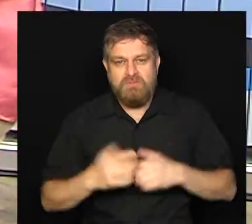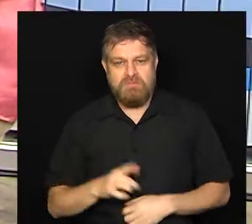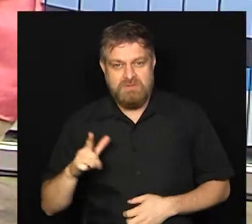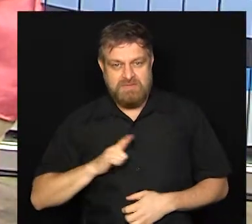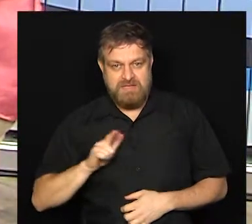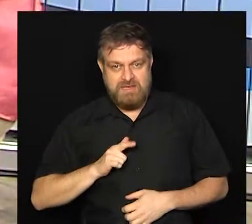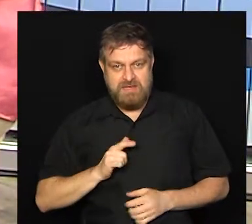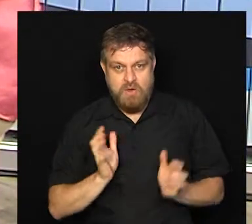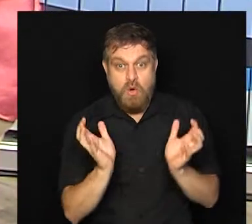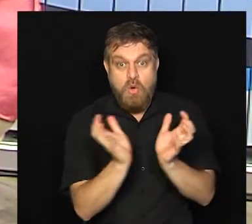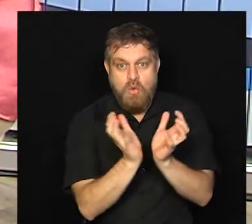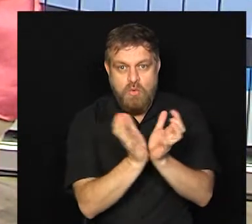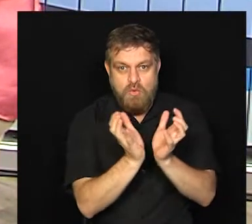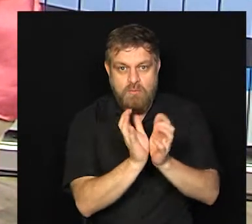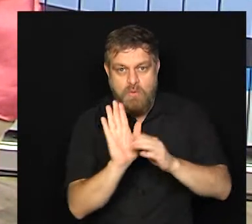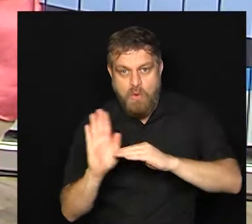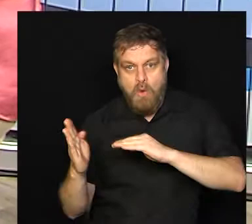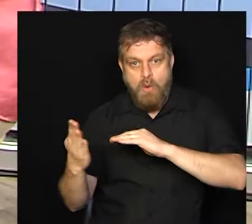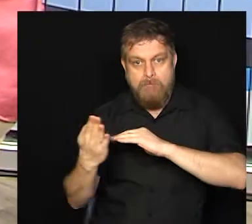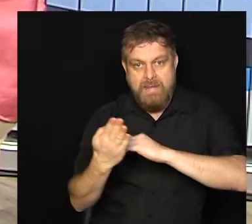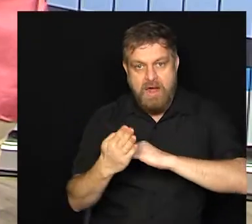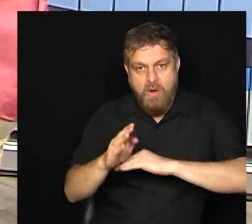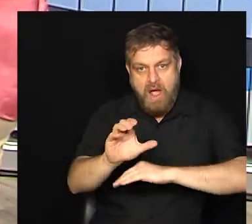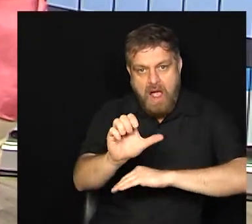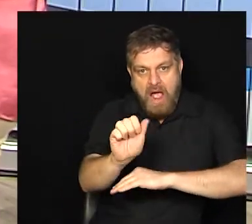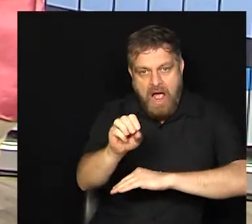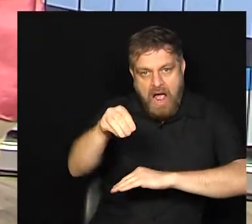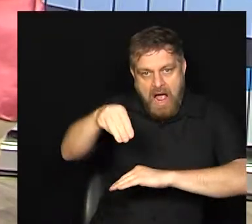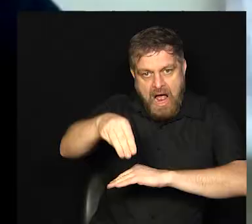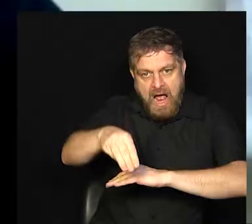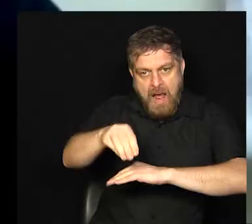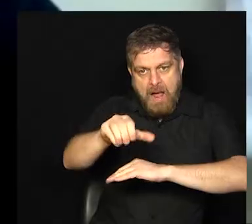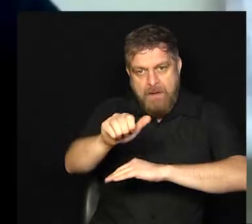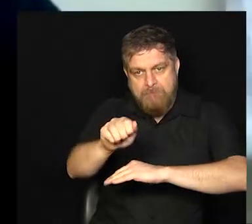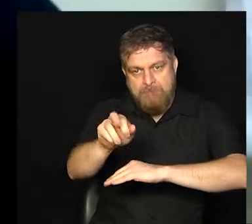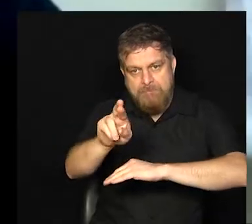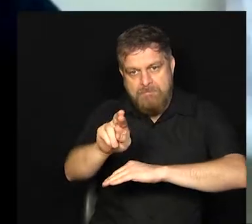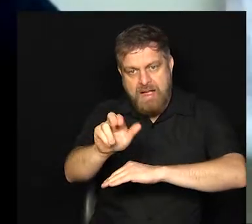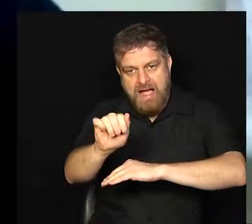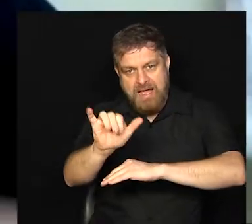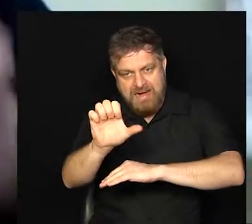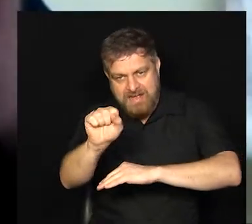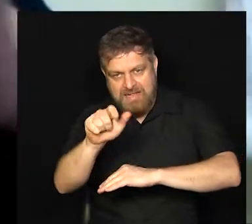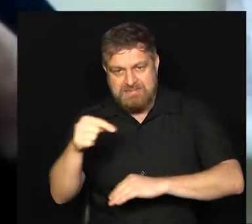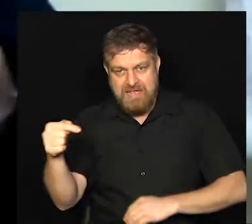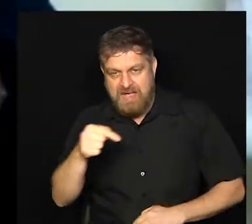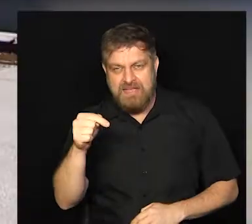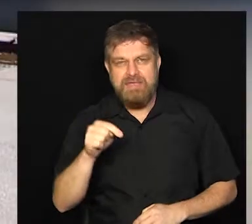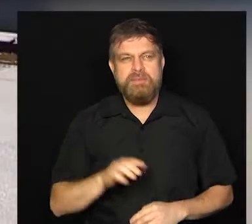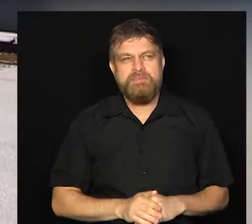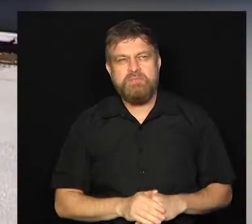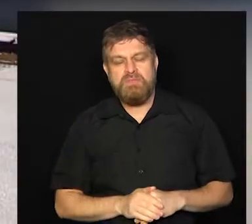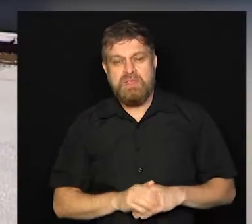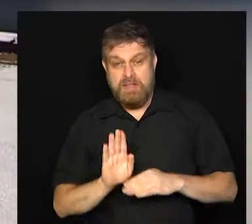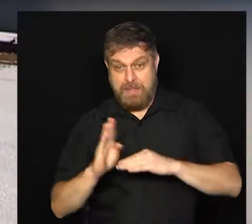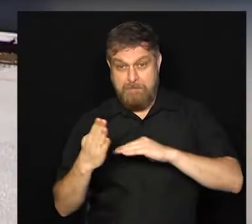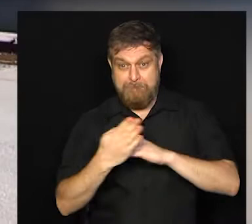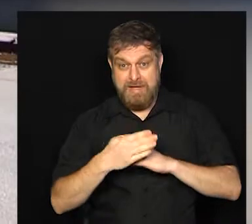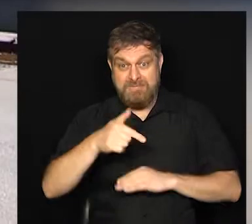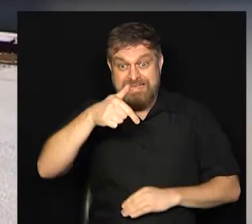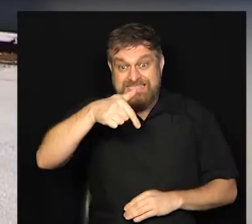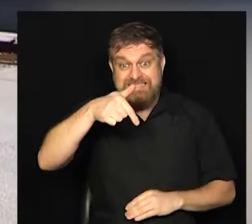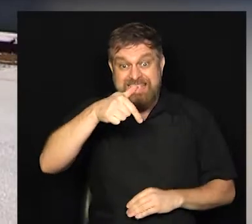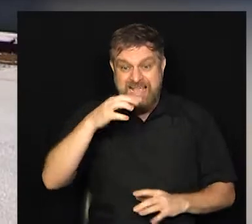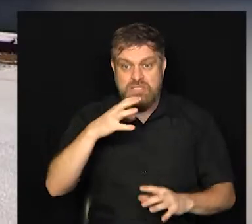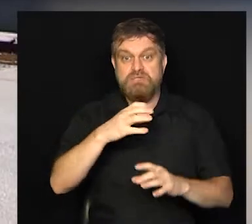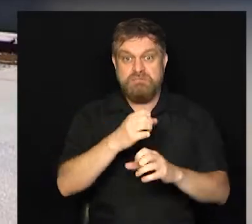pessoal aí da região dos Amarais, né, Ruth? Isso, aqui é a região do Jardim São Marcos e mais 7 bairros aqui do